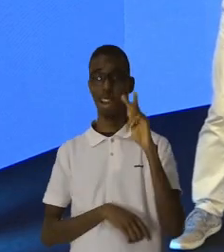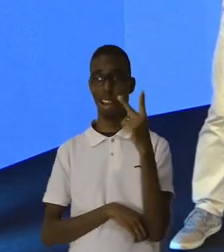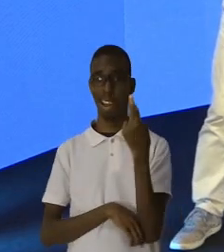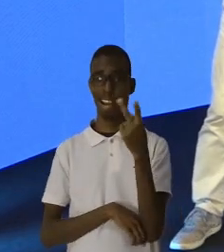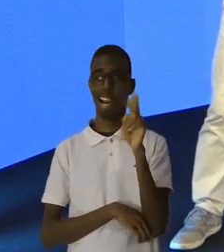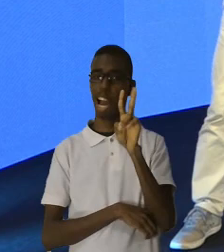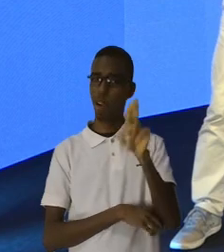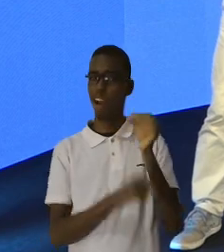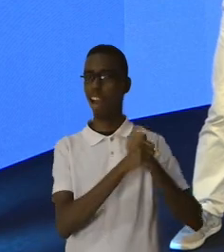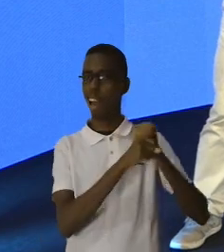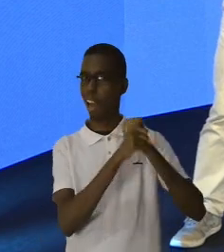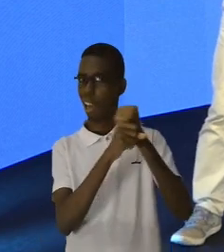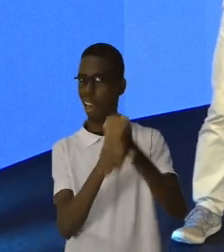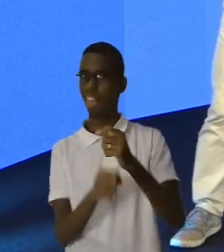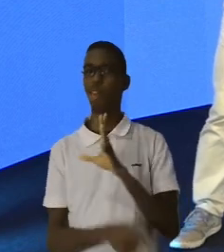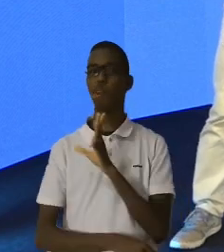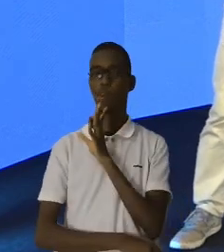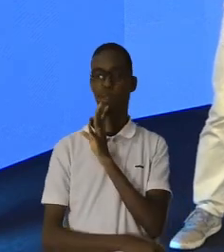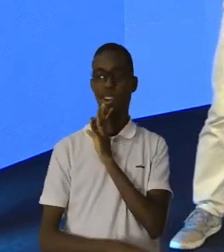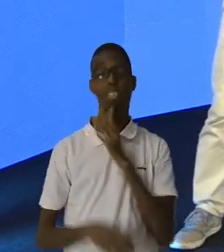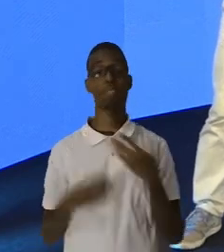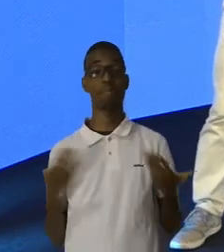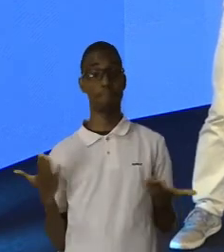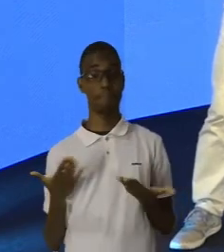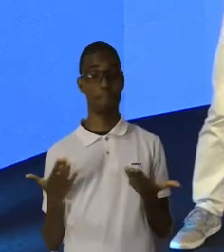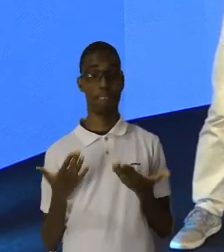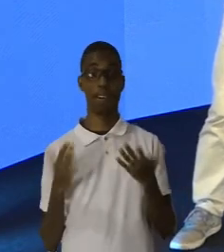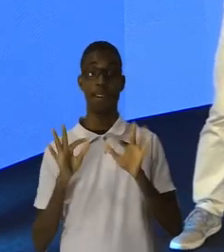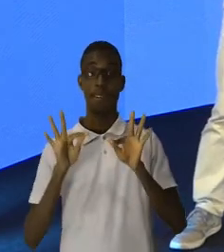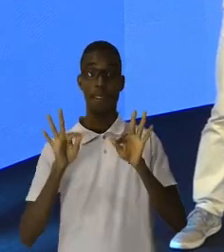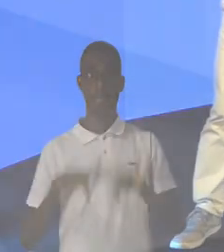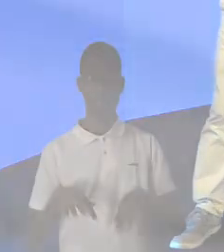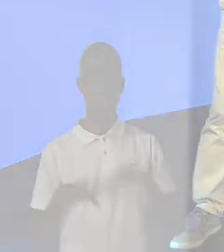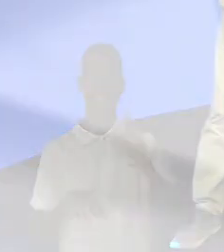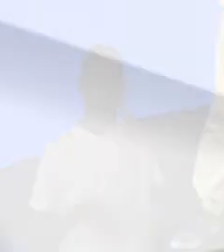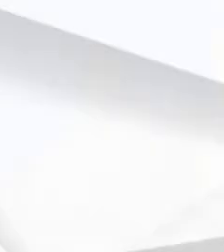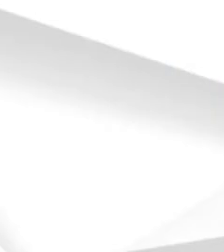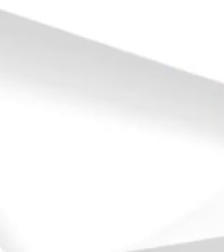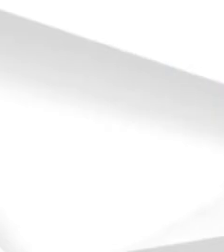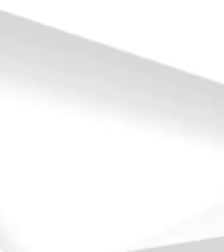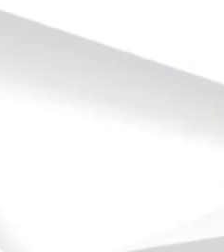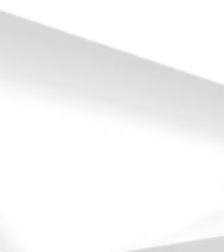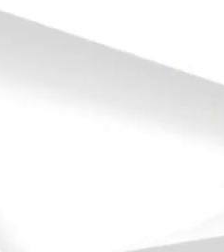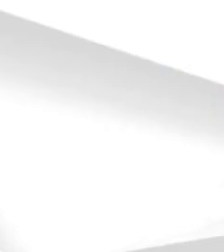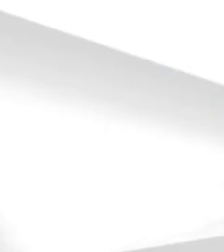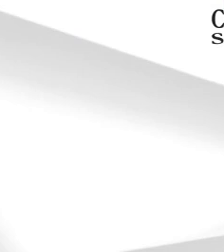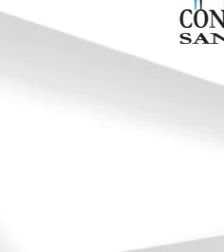encerrar essa atividade agora e partir para a nossa próxima atividade das 19h10.